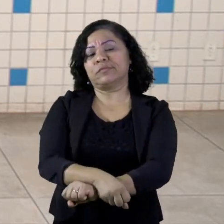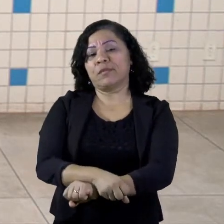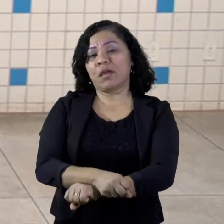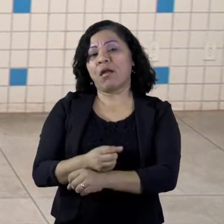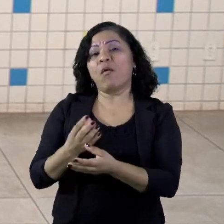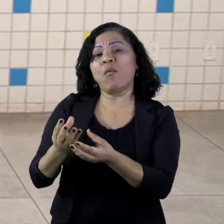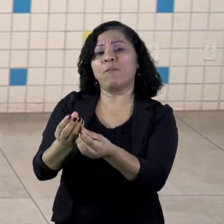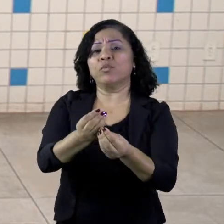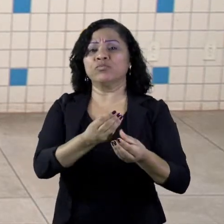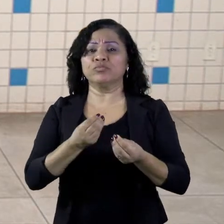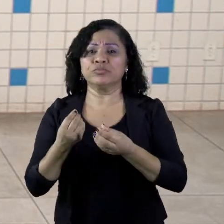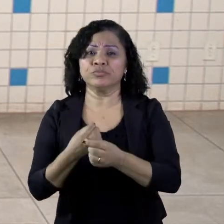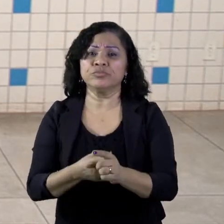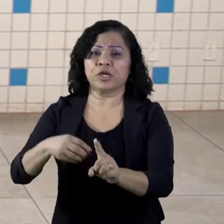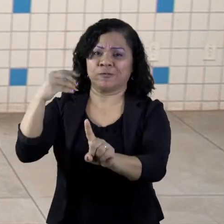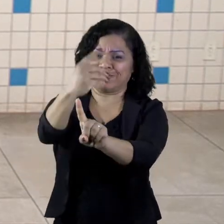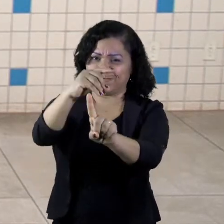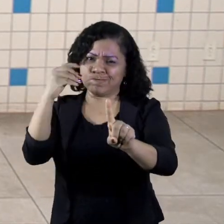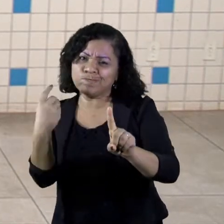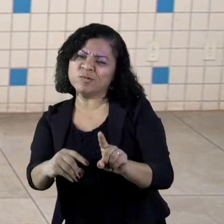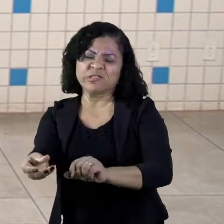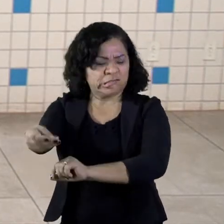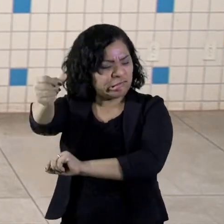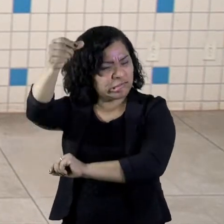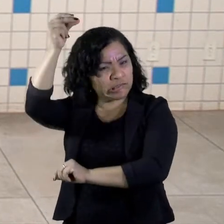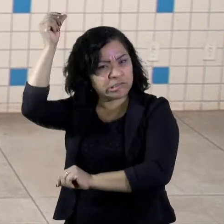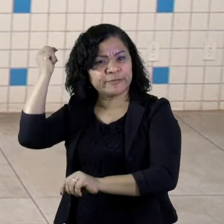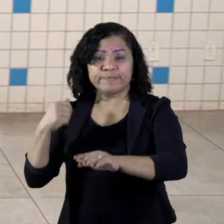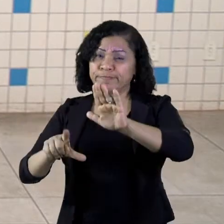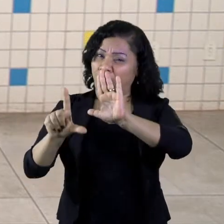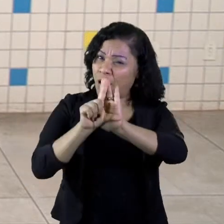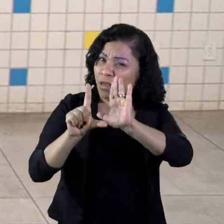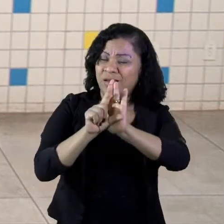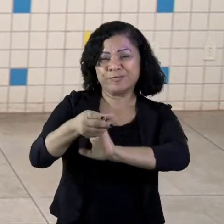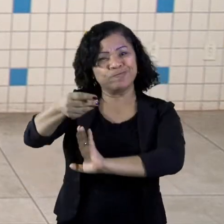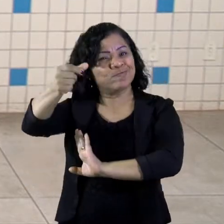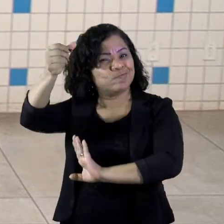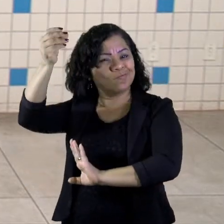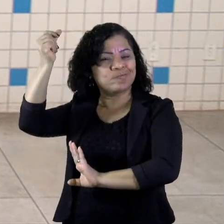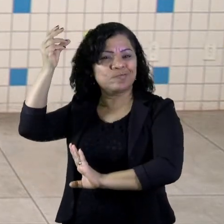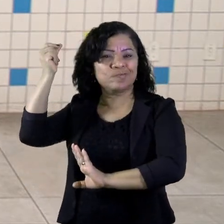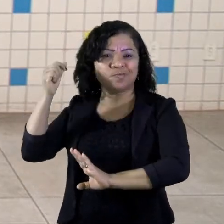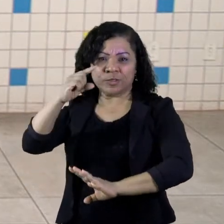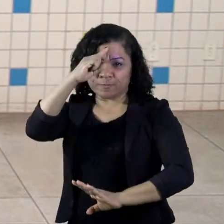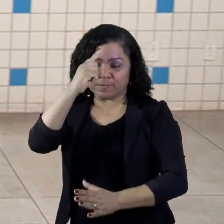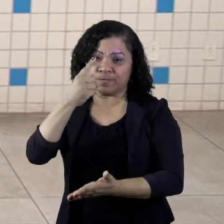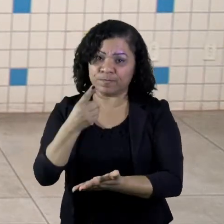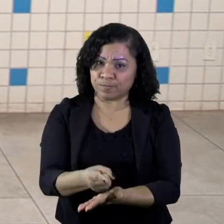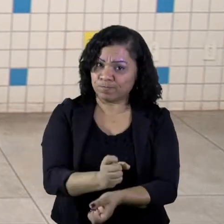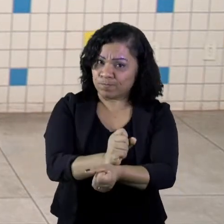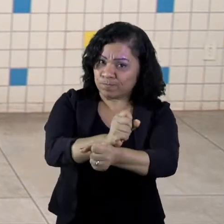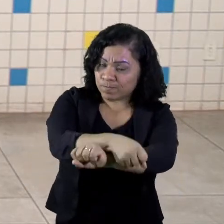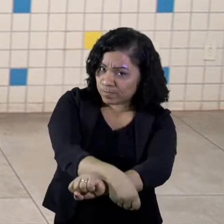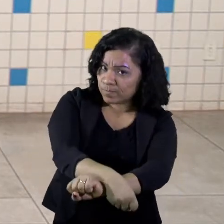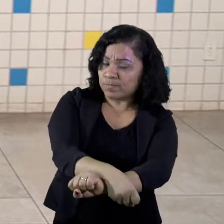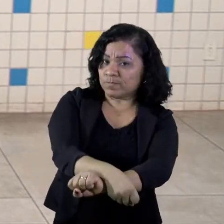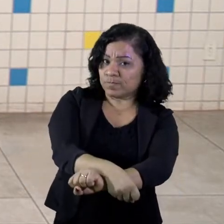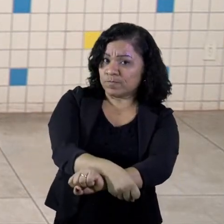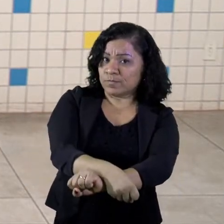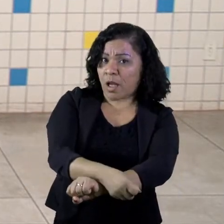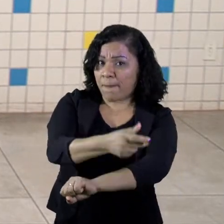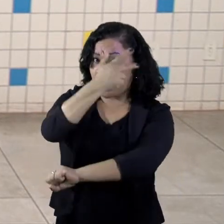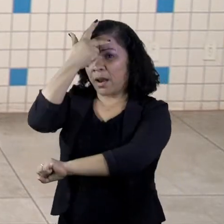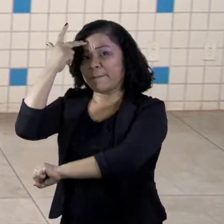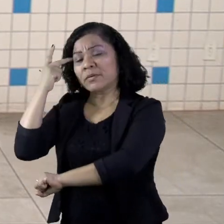as punições da antiguidade, leis da antiguidade, determinavam a escravidão pela pessoa